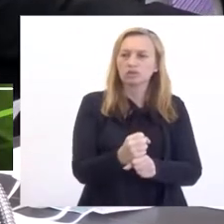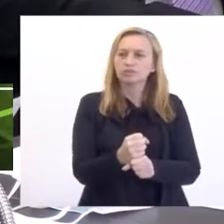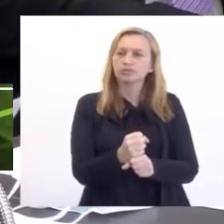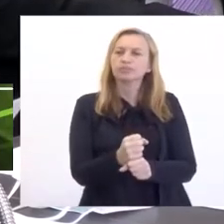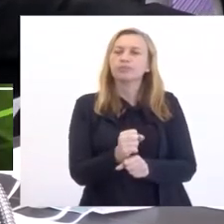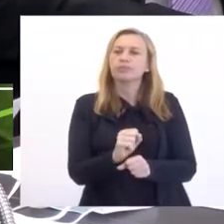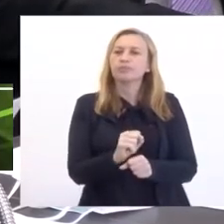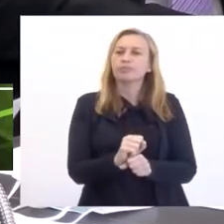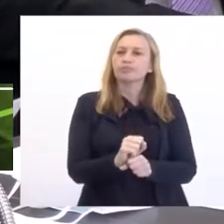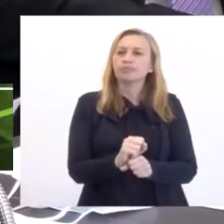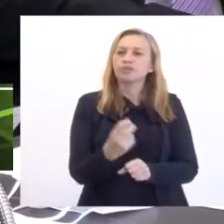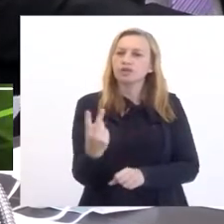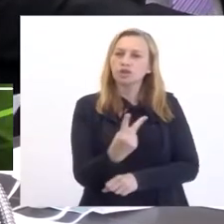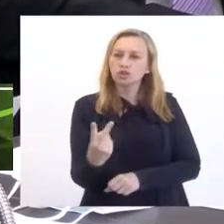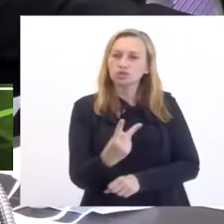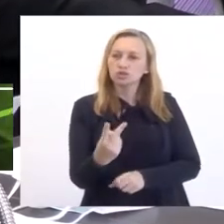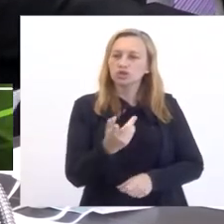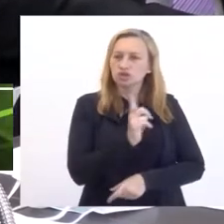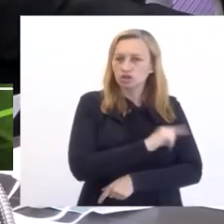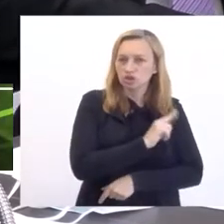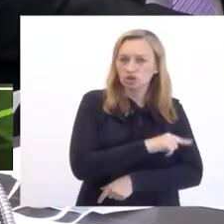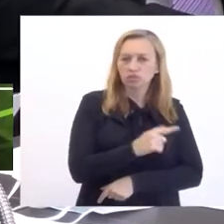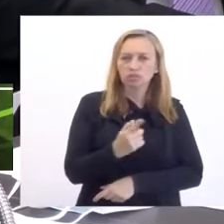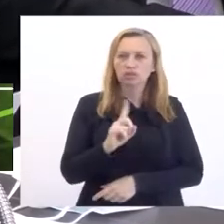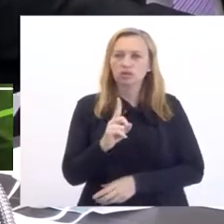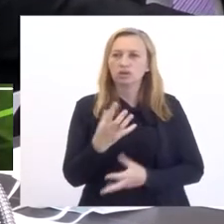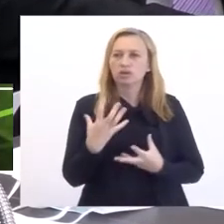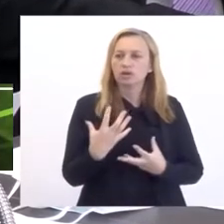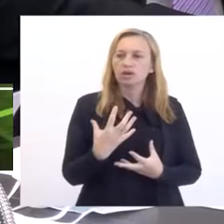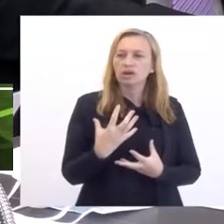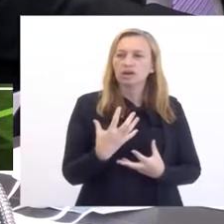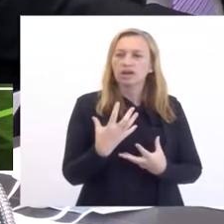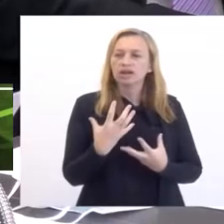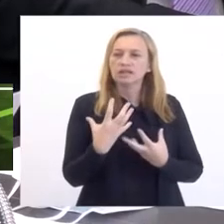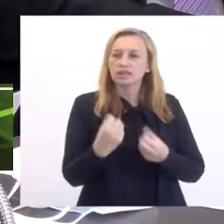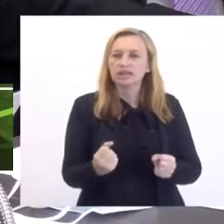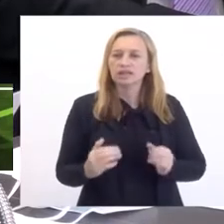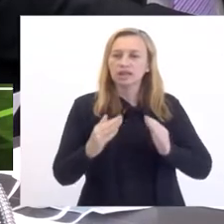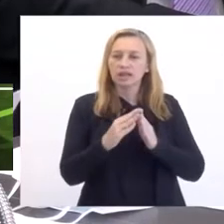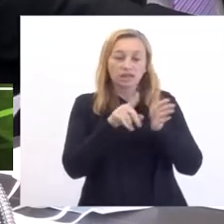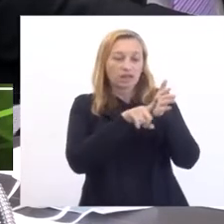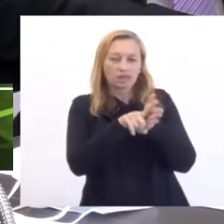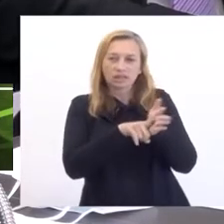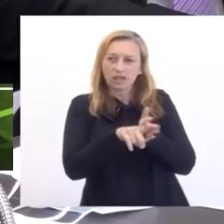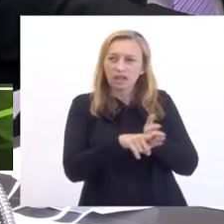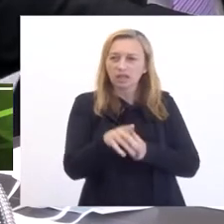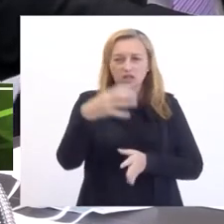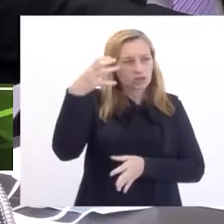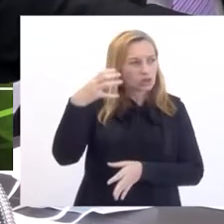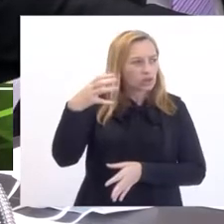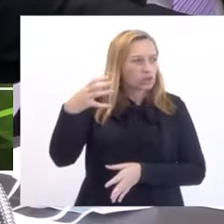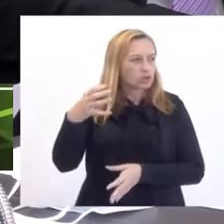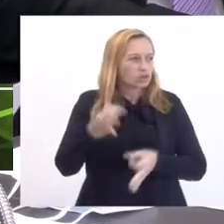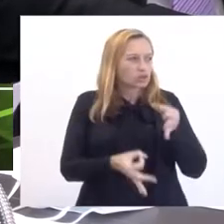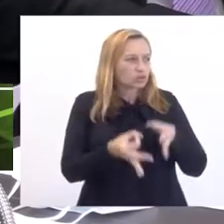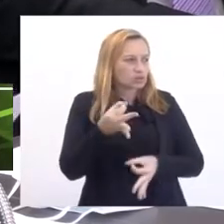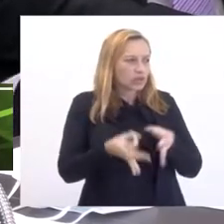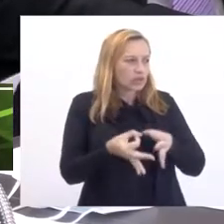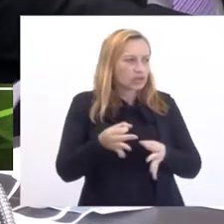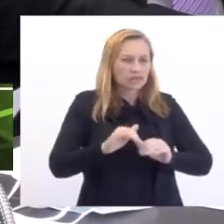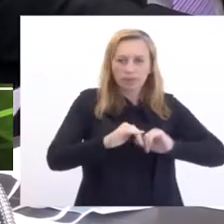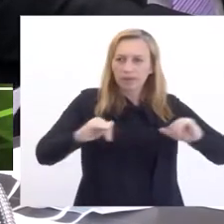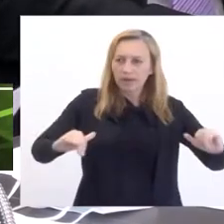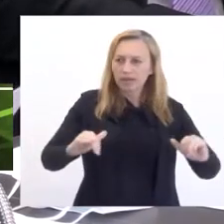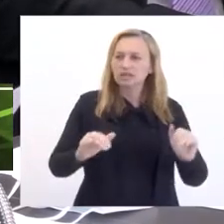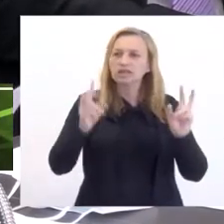para ambas gestões. Não cabendo a essa casa dividir a tal análise, em julgamento separado. Ademais, ressalto